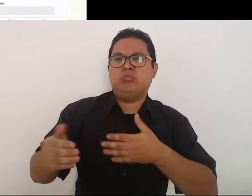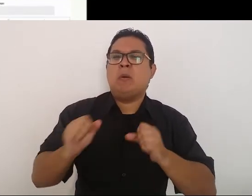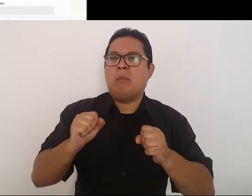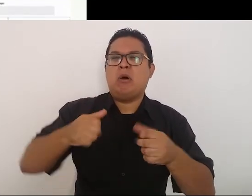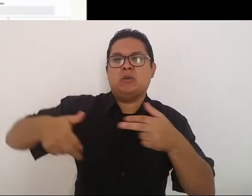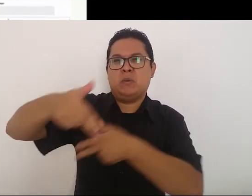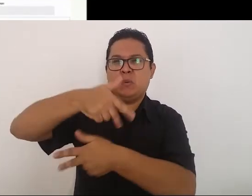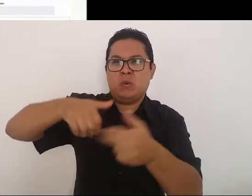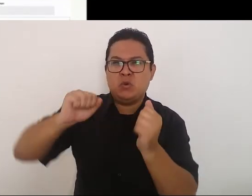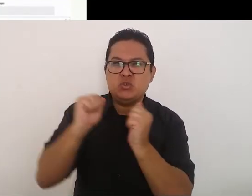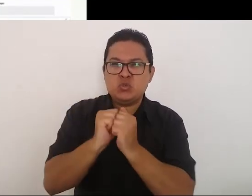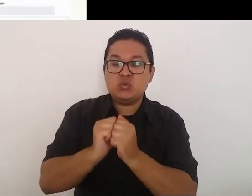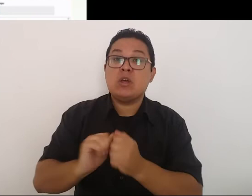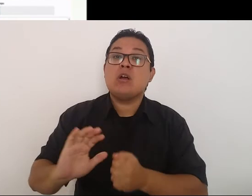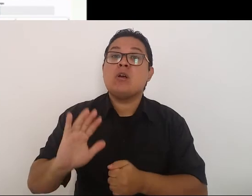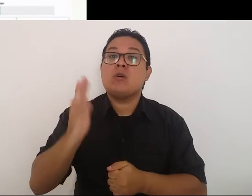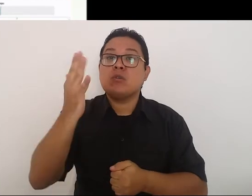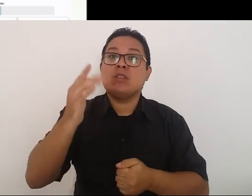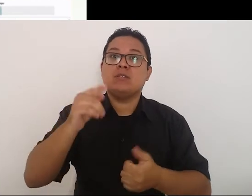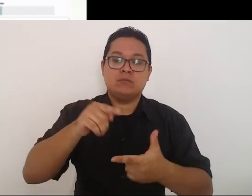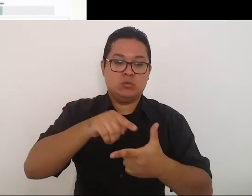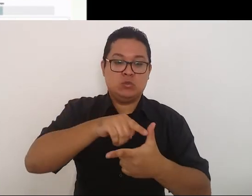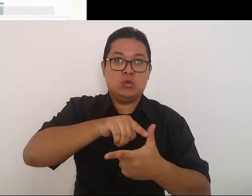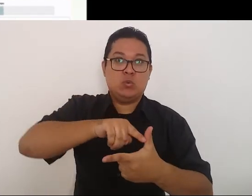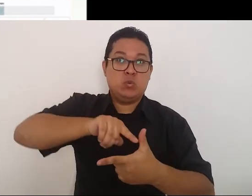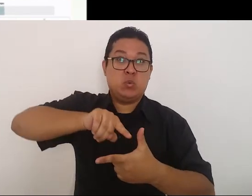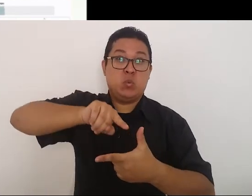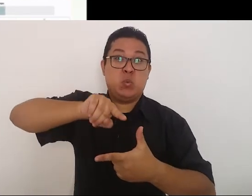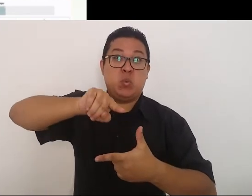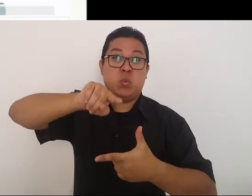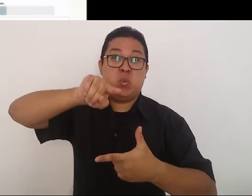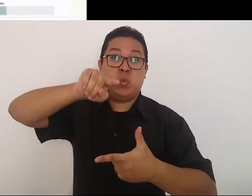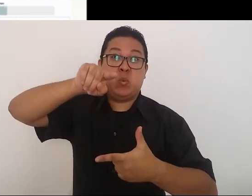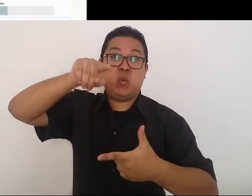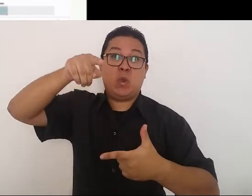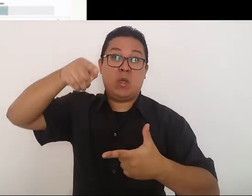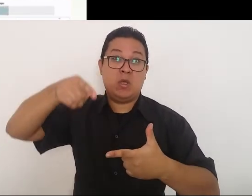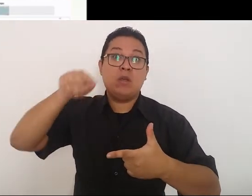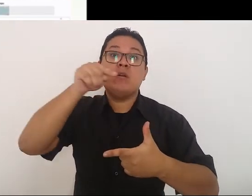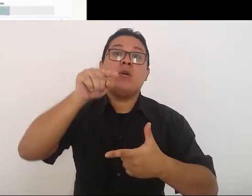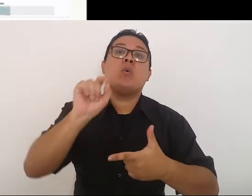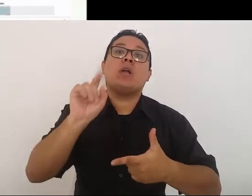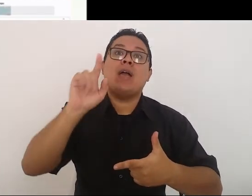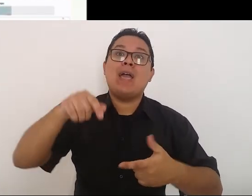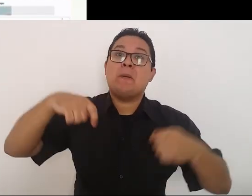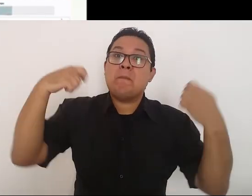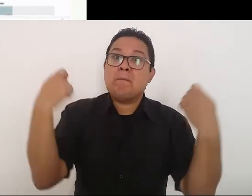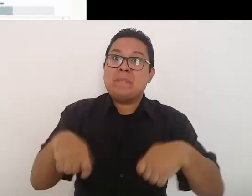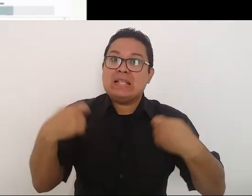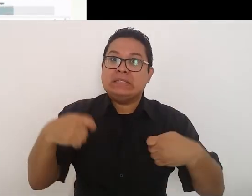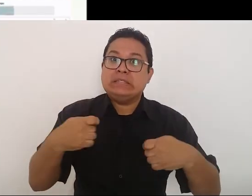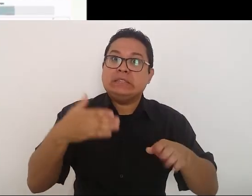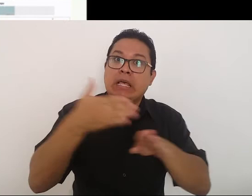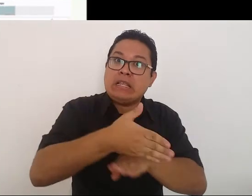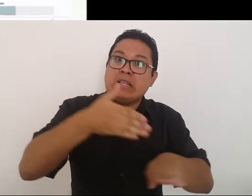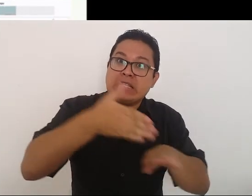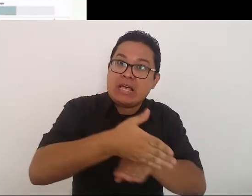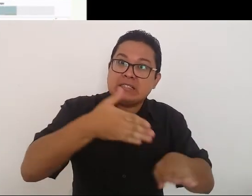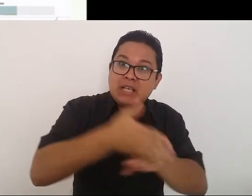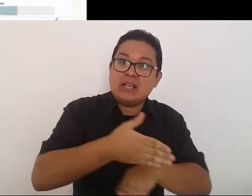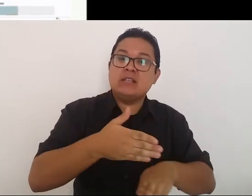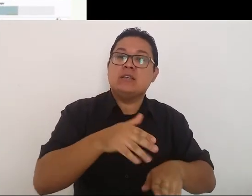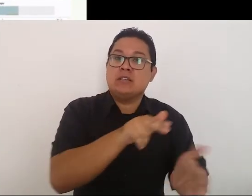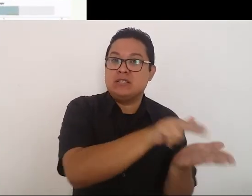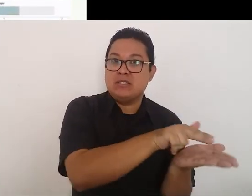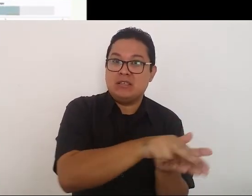É isso. Então as pessoas vão morrer de coronavírus, mas elas vão morrer de infarto, elas vão morrer de virose, elas vão morrer de